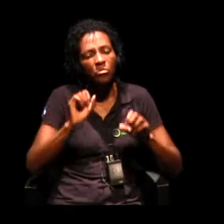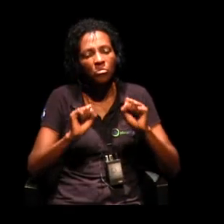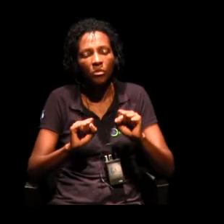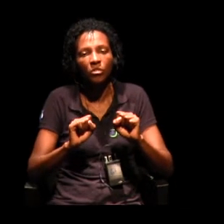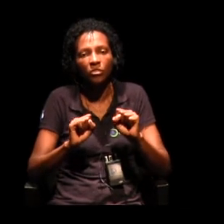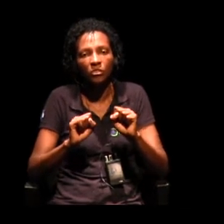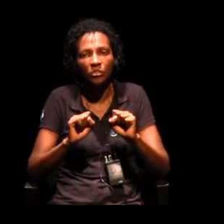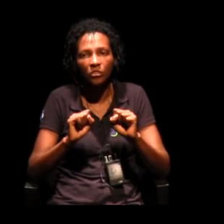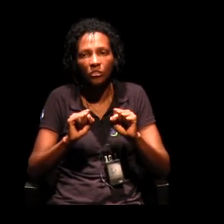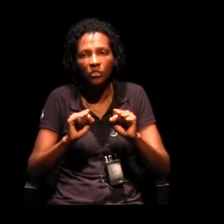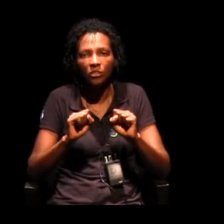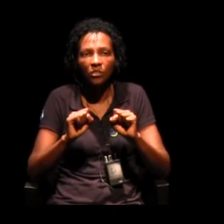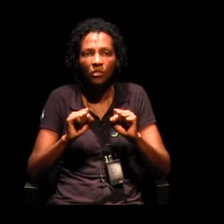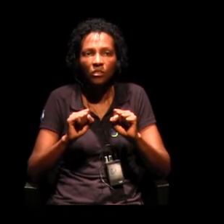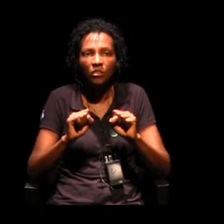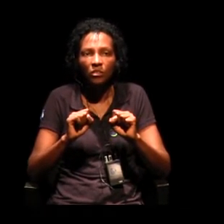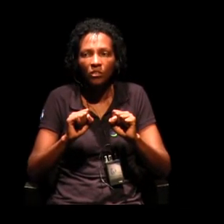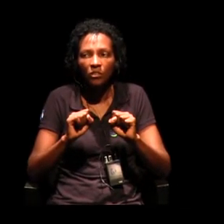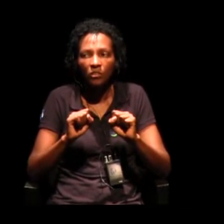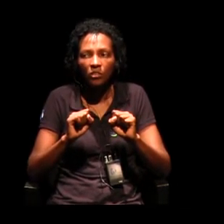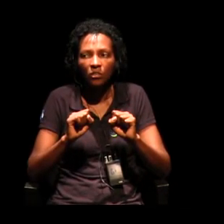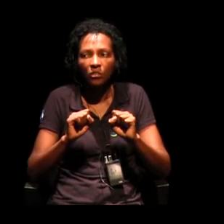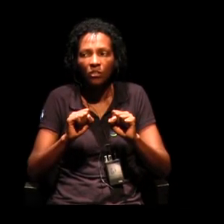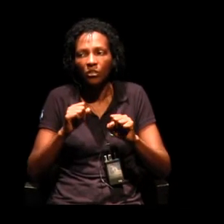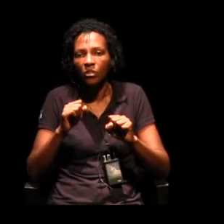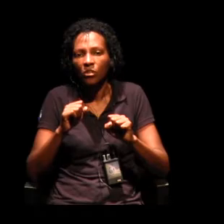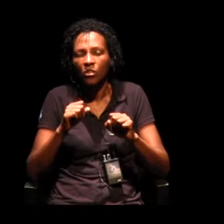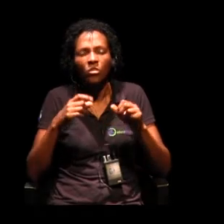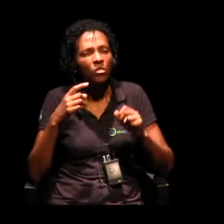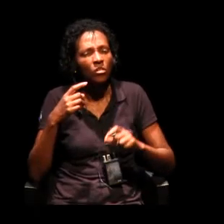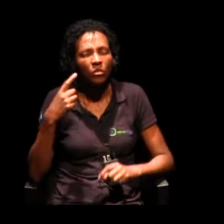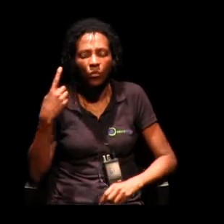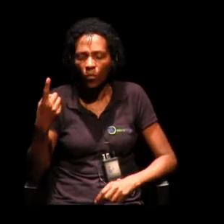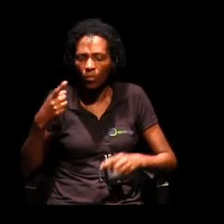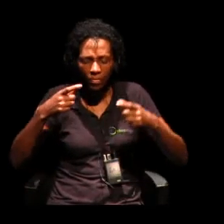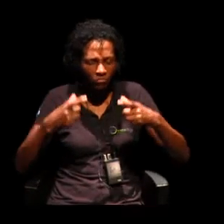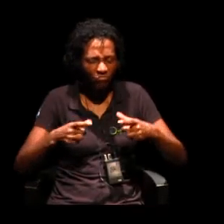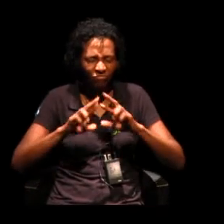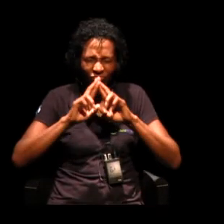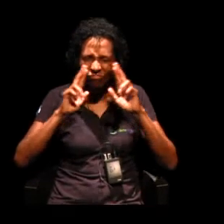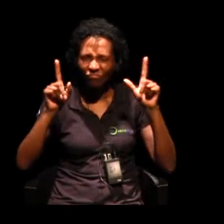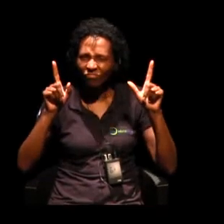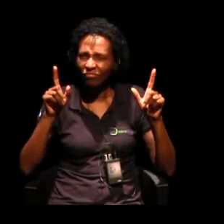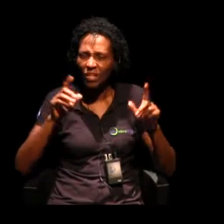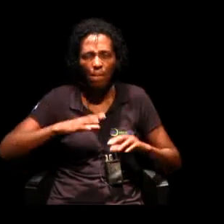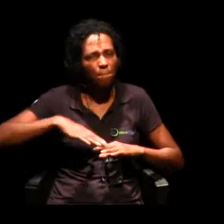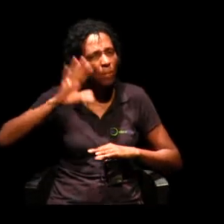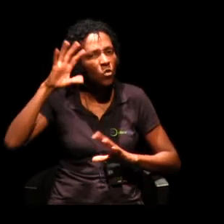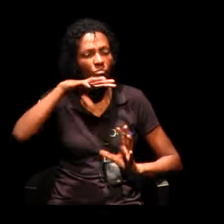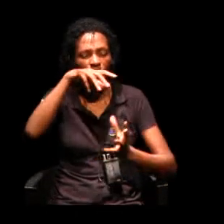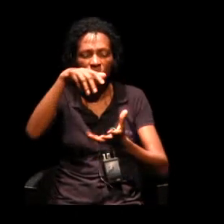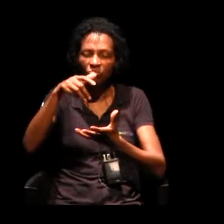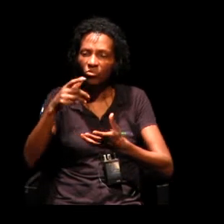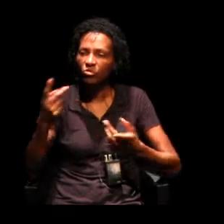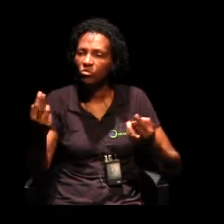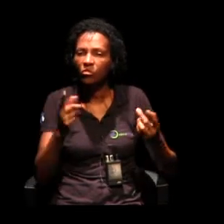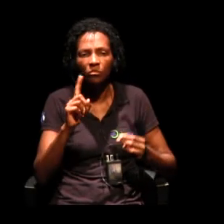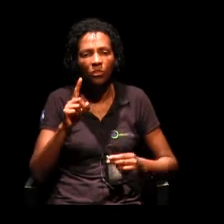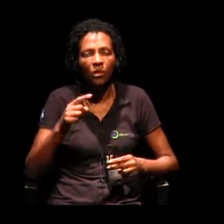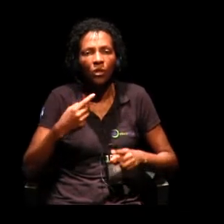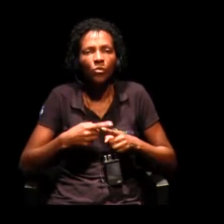das cidades, e acho que isso pode ser um dos lugares mais diversos, mais diferentes em